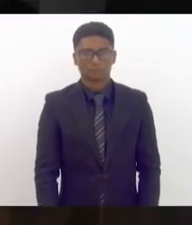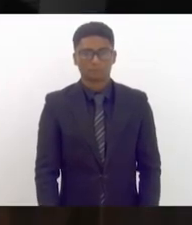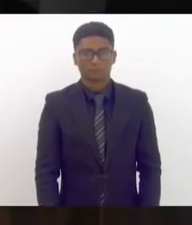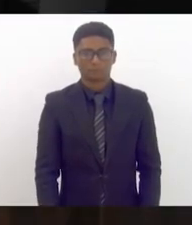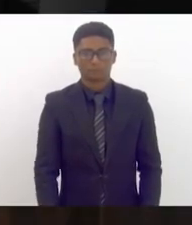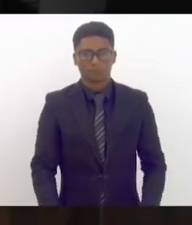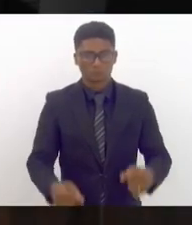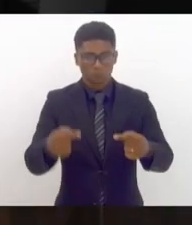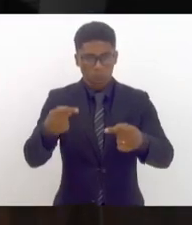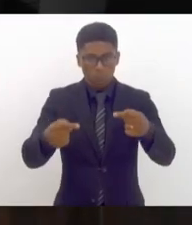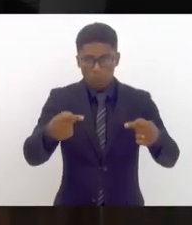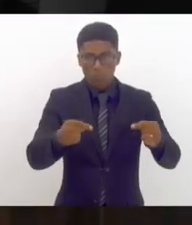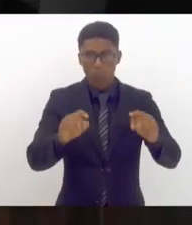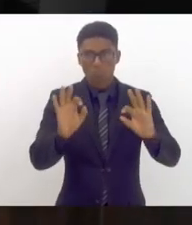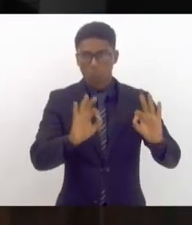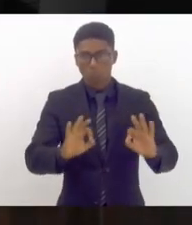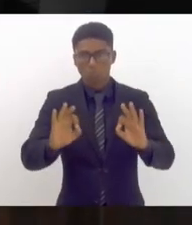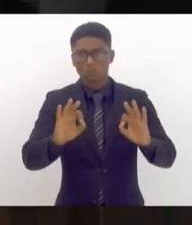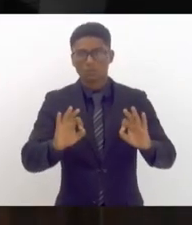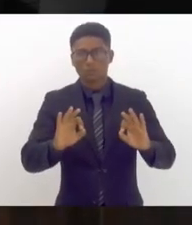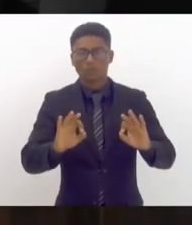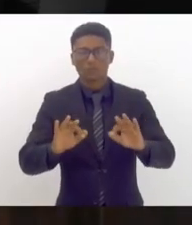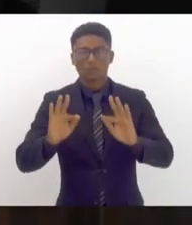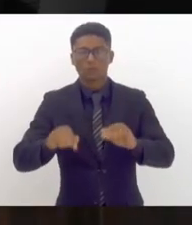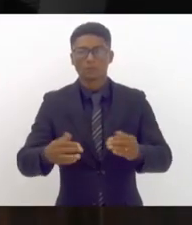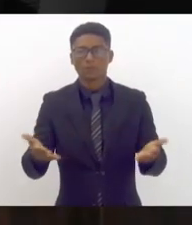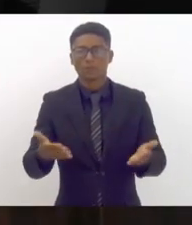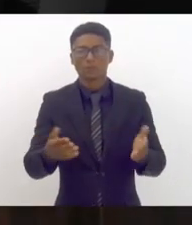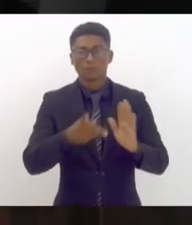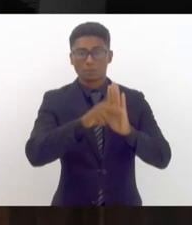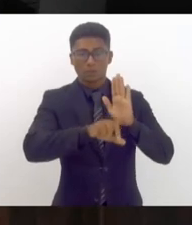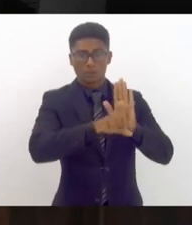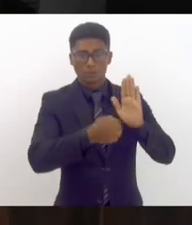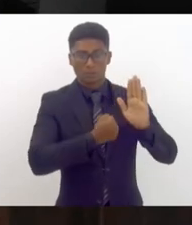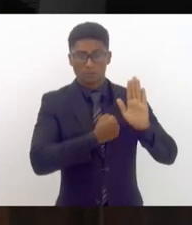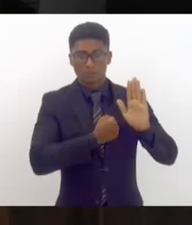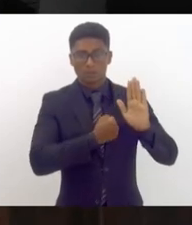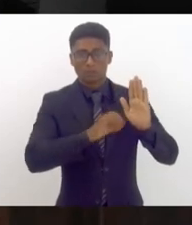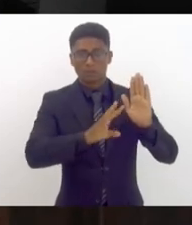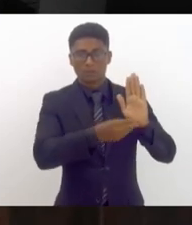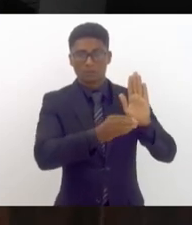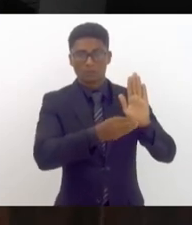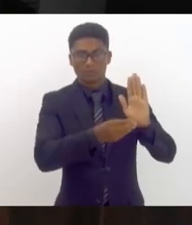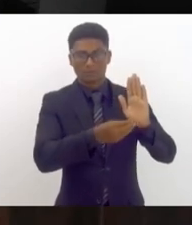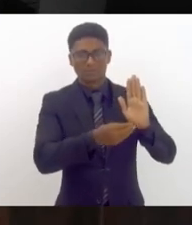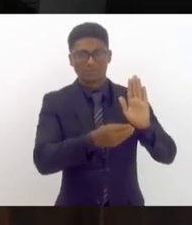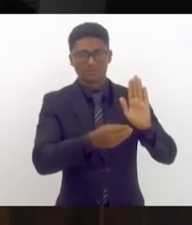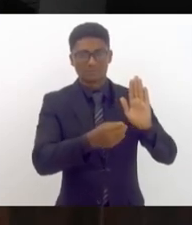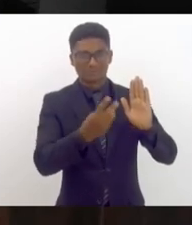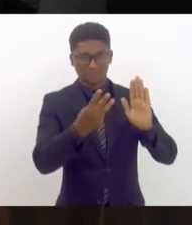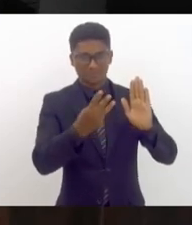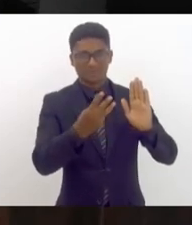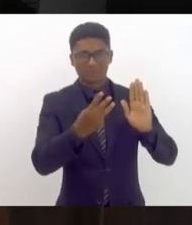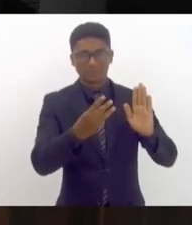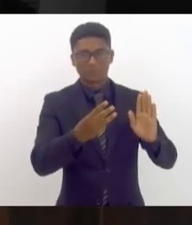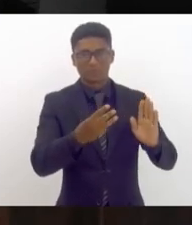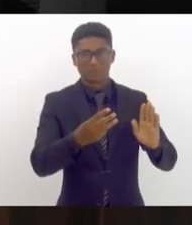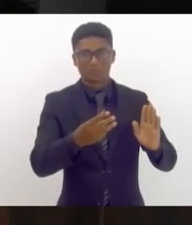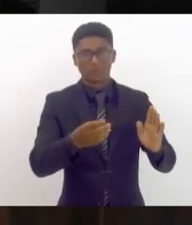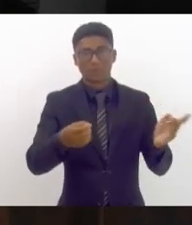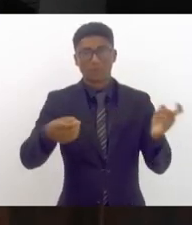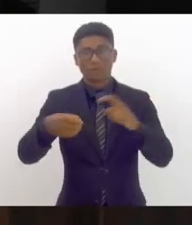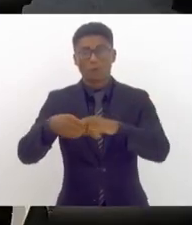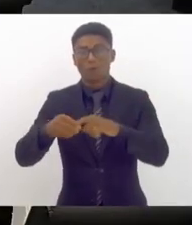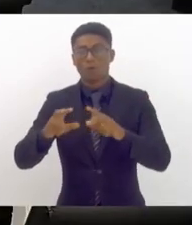Não havendo mais quem queira discutir, encerrada a discussão. O projeto recebeu 3 emendas e retorna às comissões